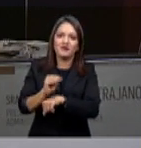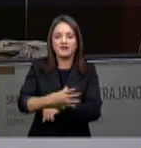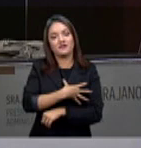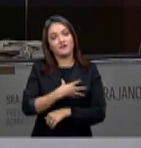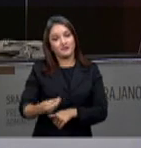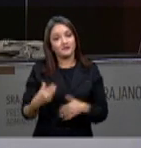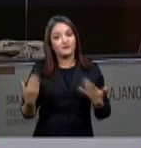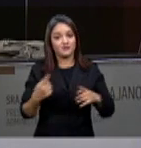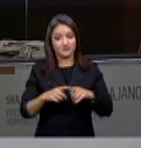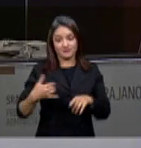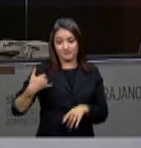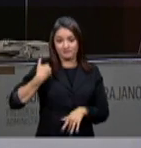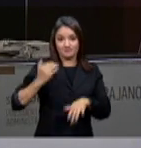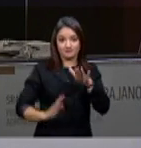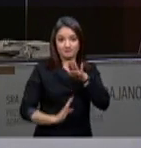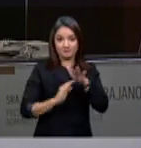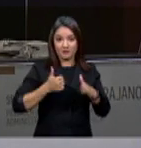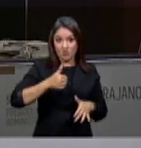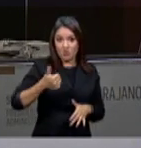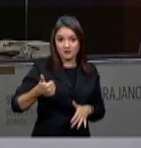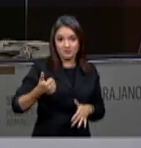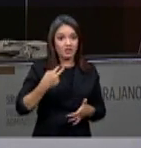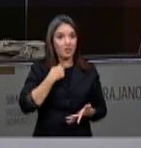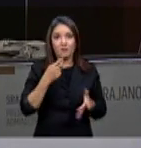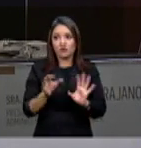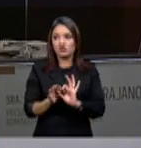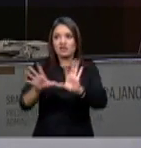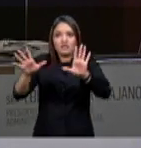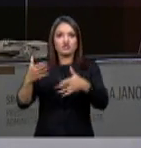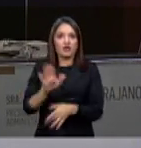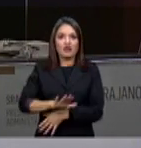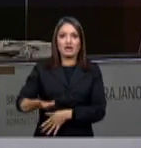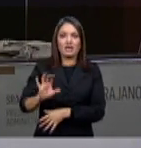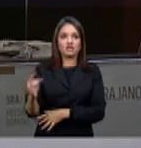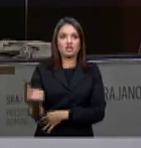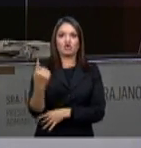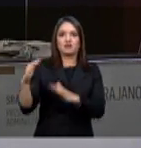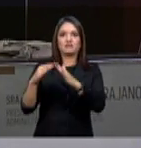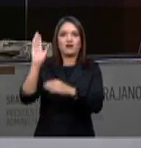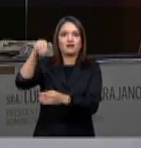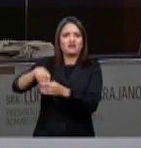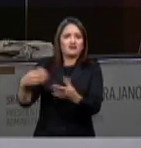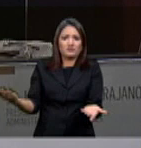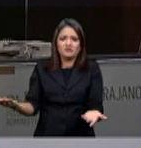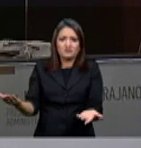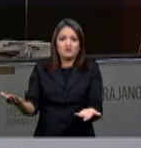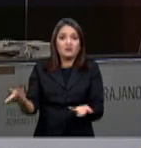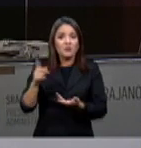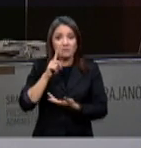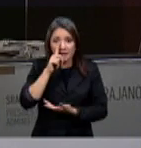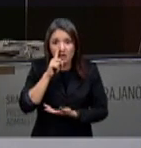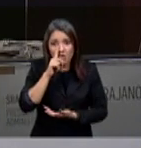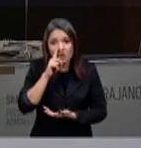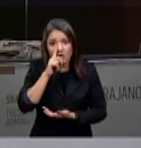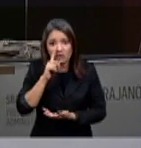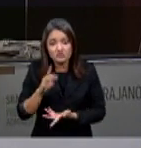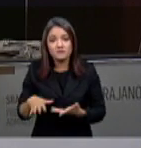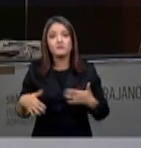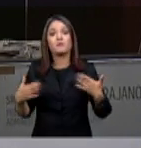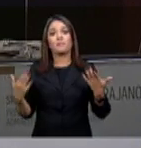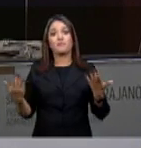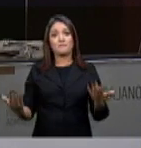a gente não até 11 anos de idade a gente não pode de E essas crianças sozinha dentro de casa é muito perigoso isso